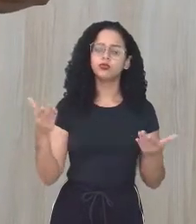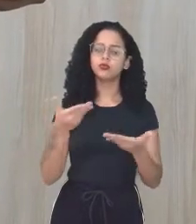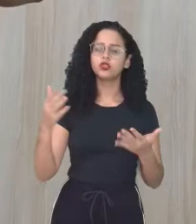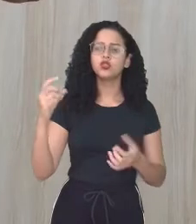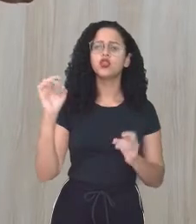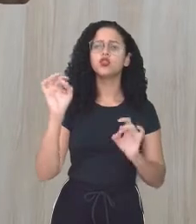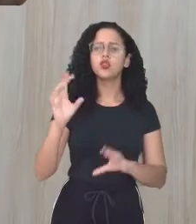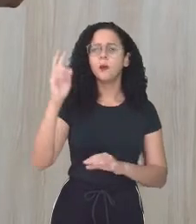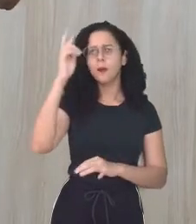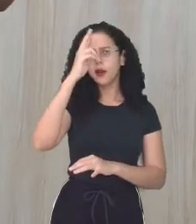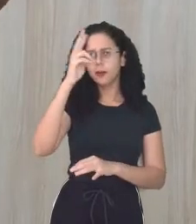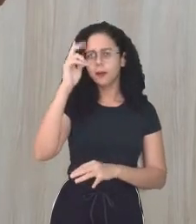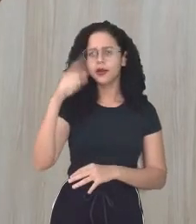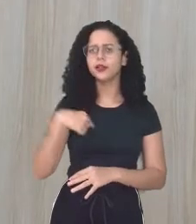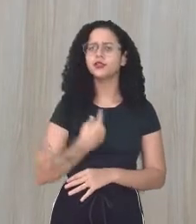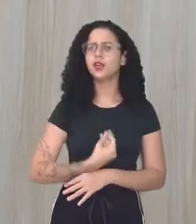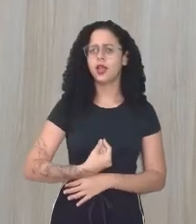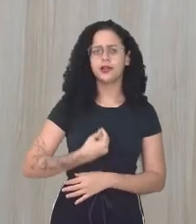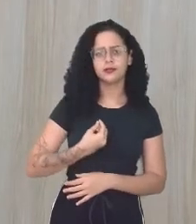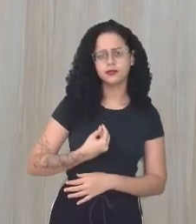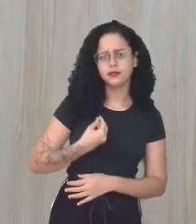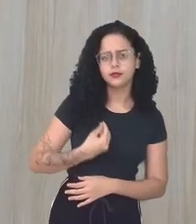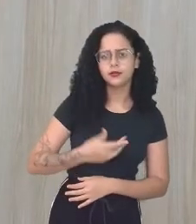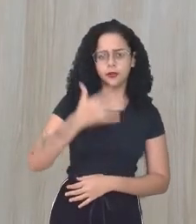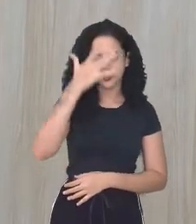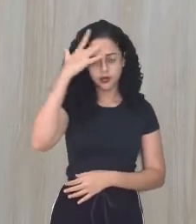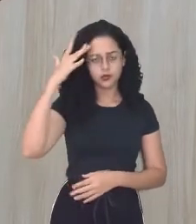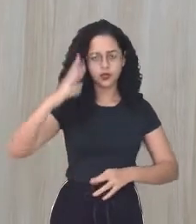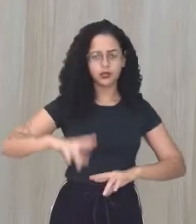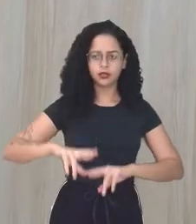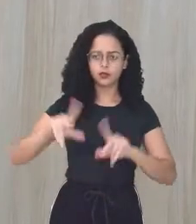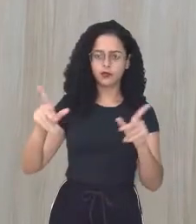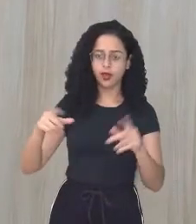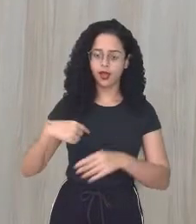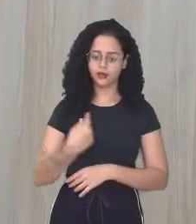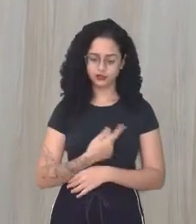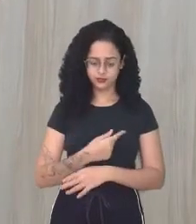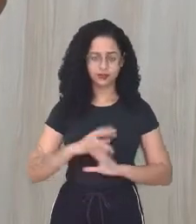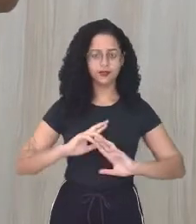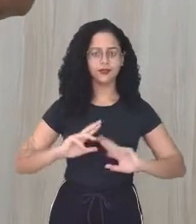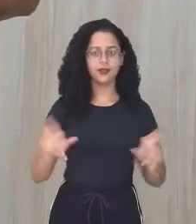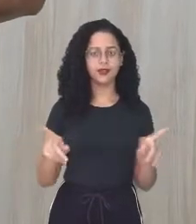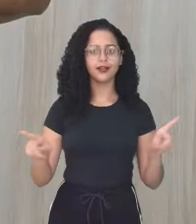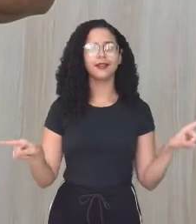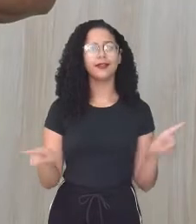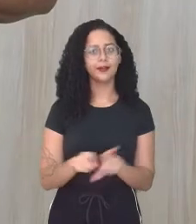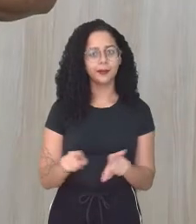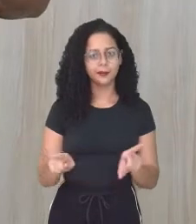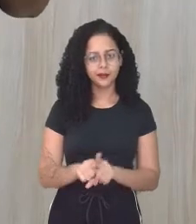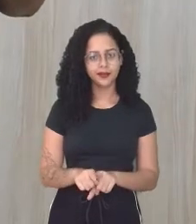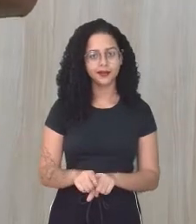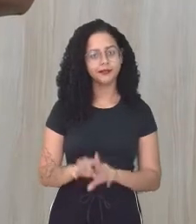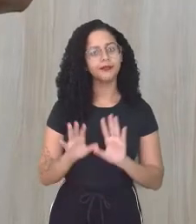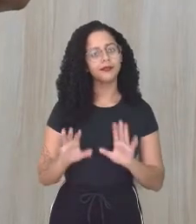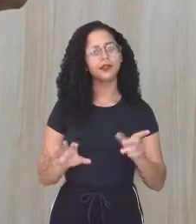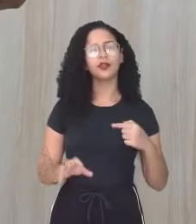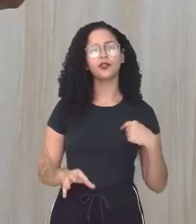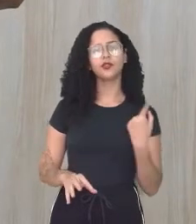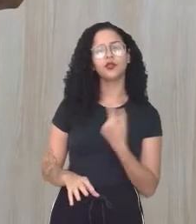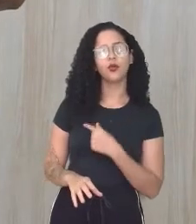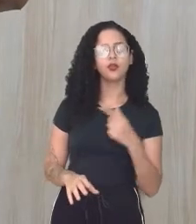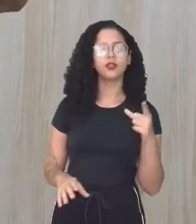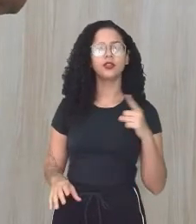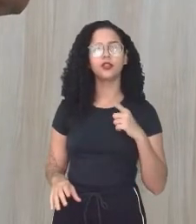que existem os diferentes, tá? Como nós somos diferentes, e que nós temos que